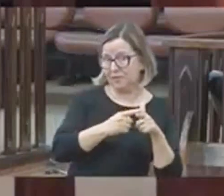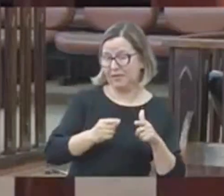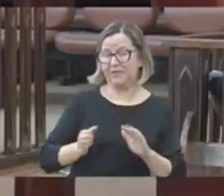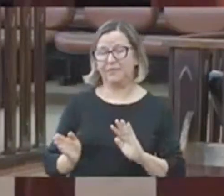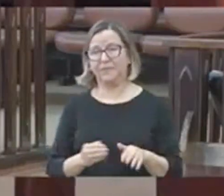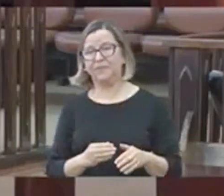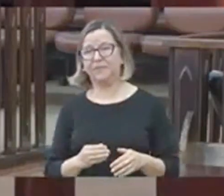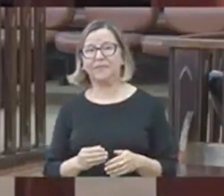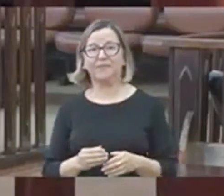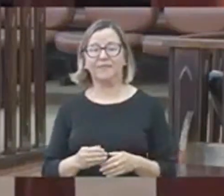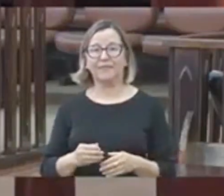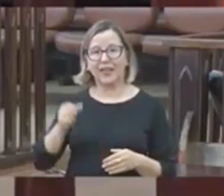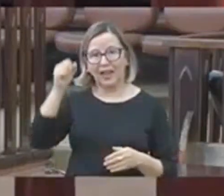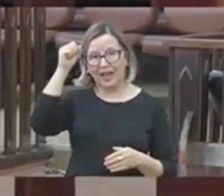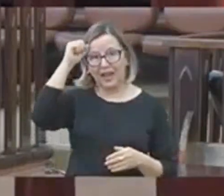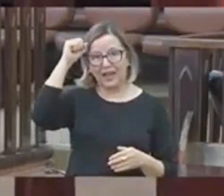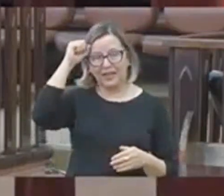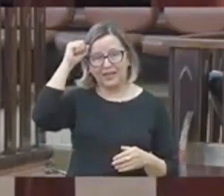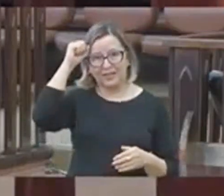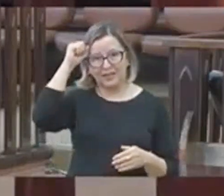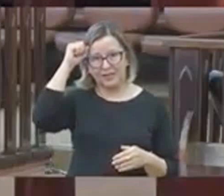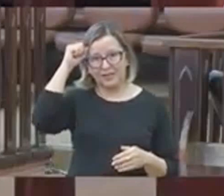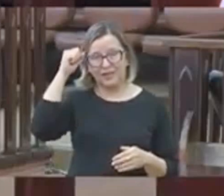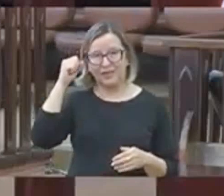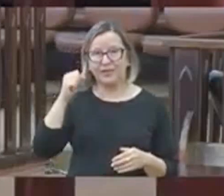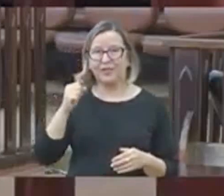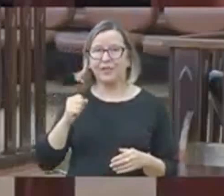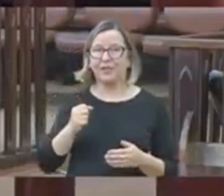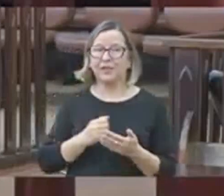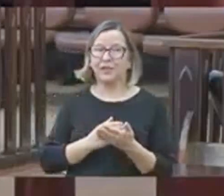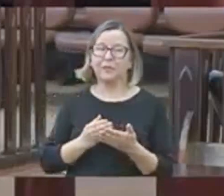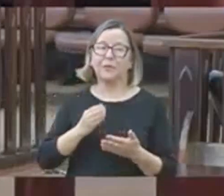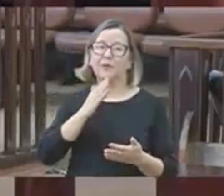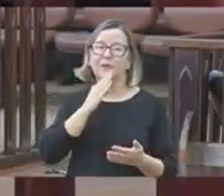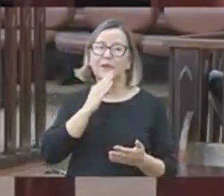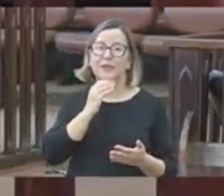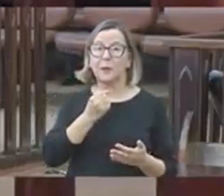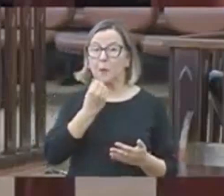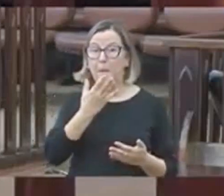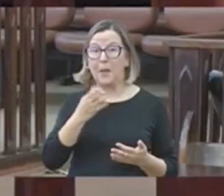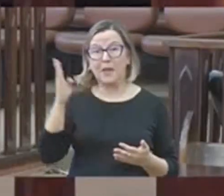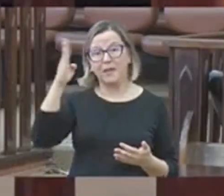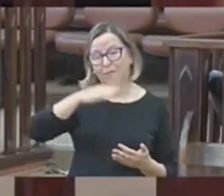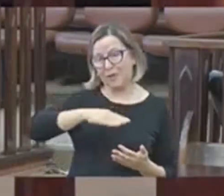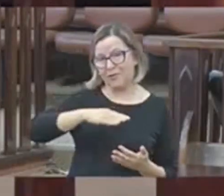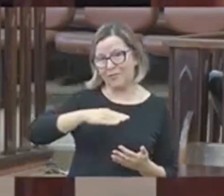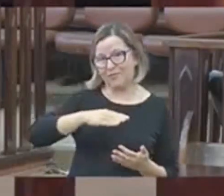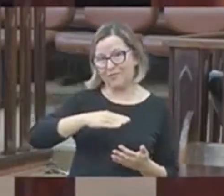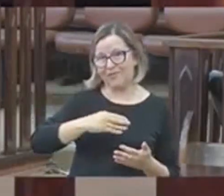mal. E ele convive em sociedade